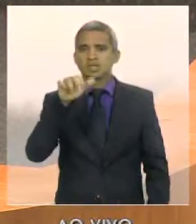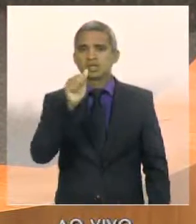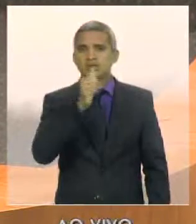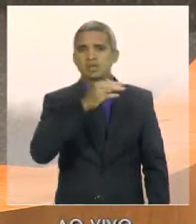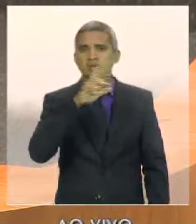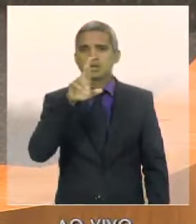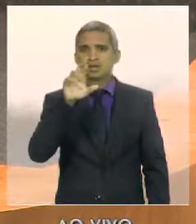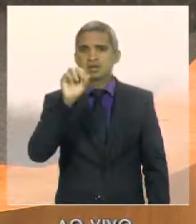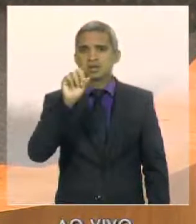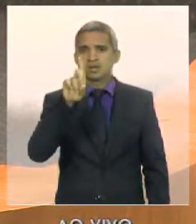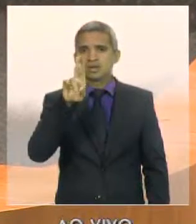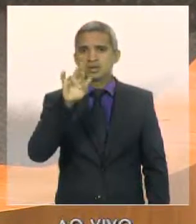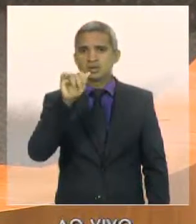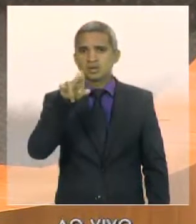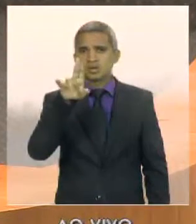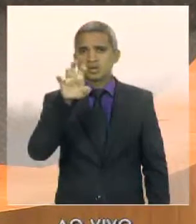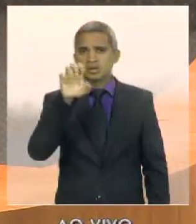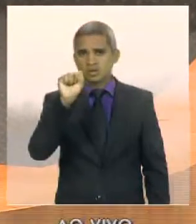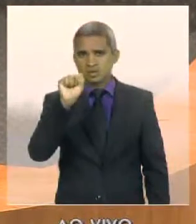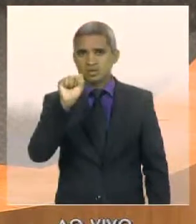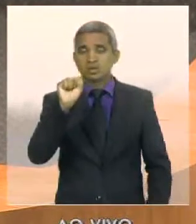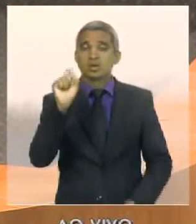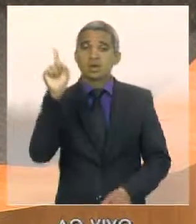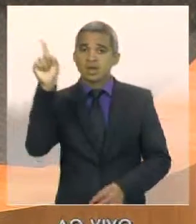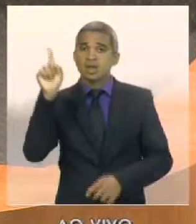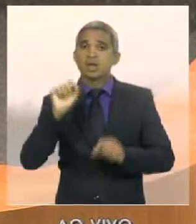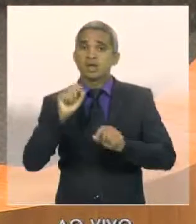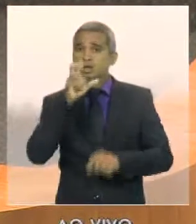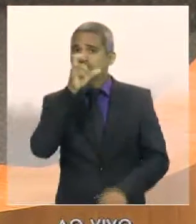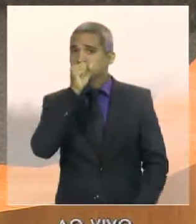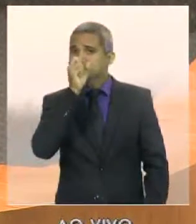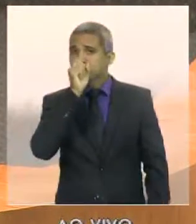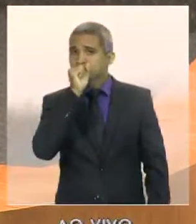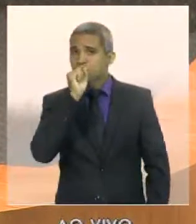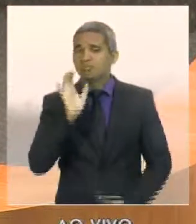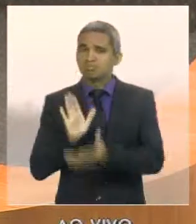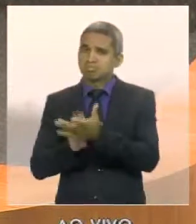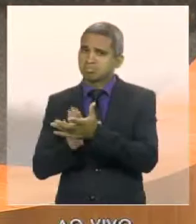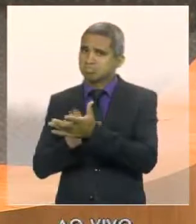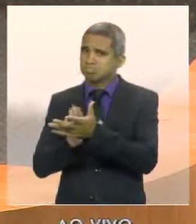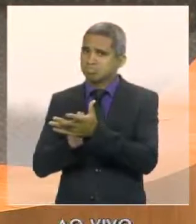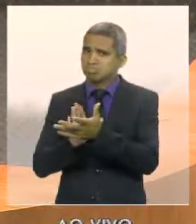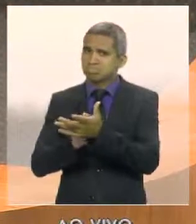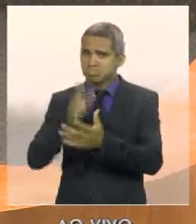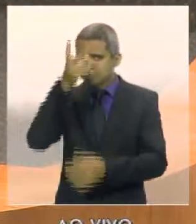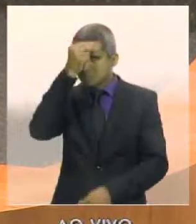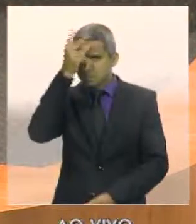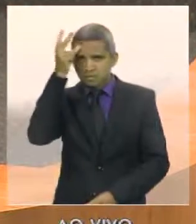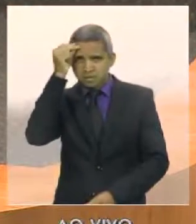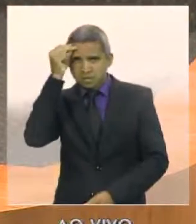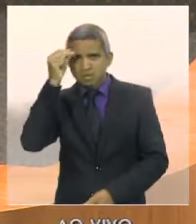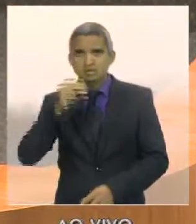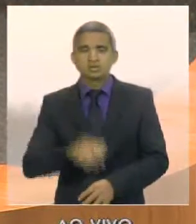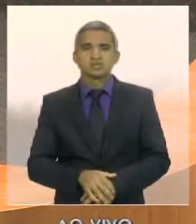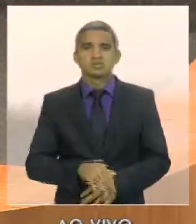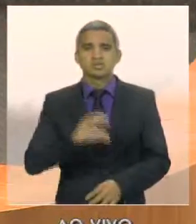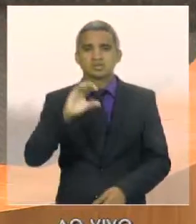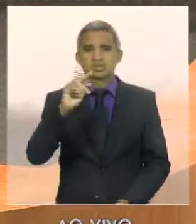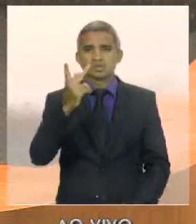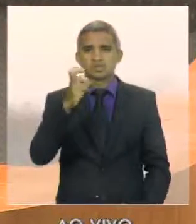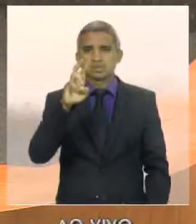final de semana, no sábado, e aqui parabenizo ao nosso prefeito, que é o Riba do Xerém, prefeito do PRB